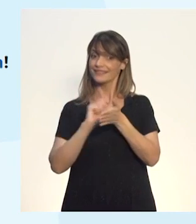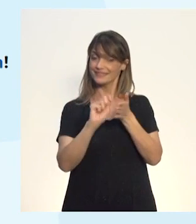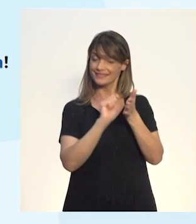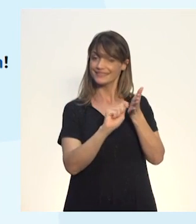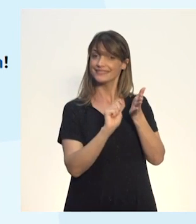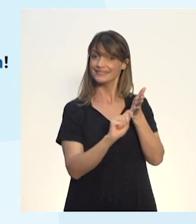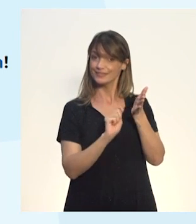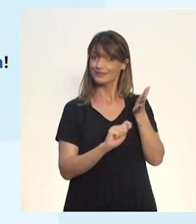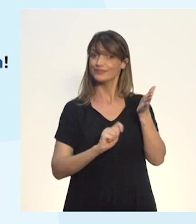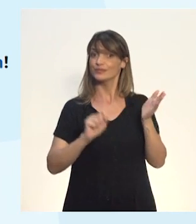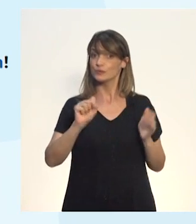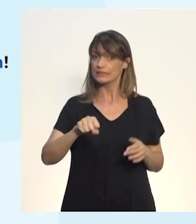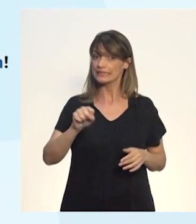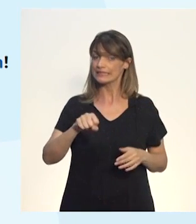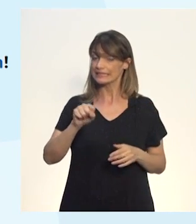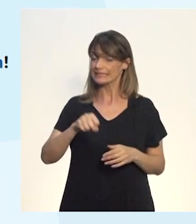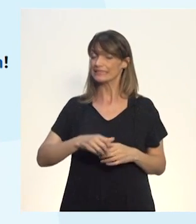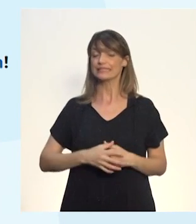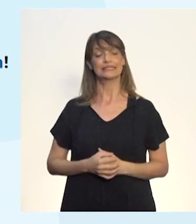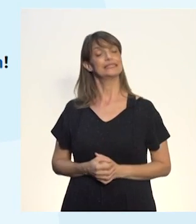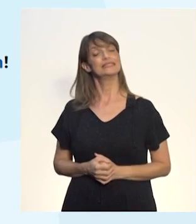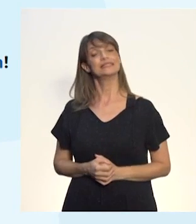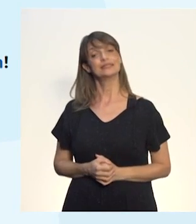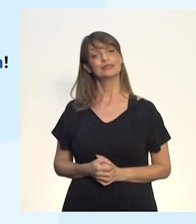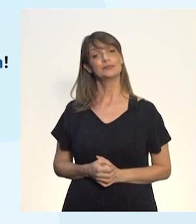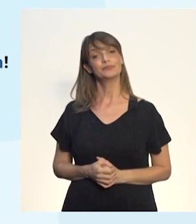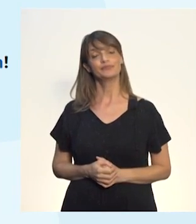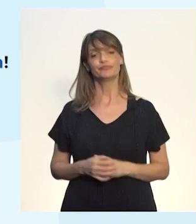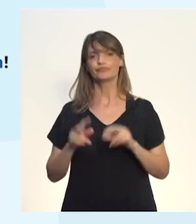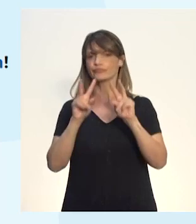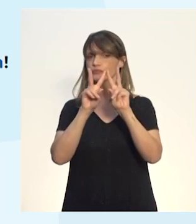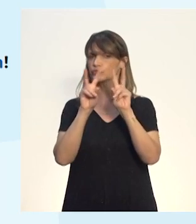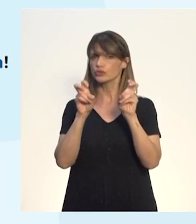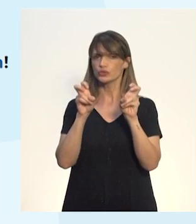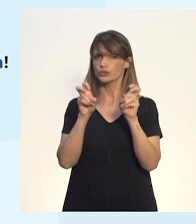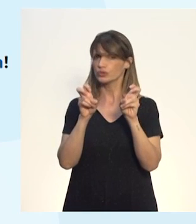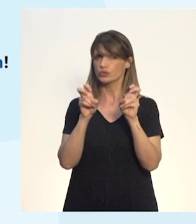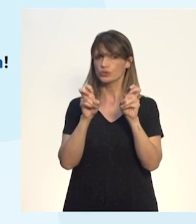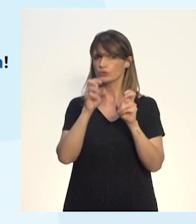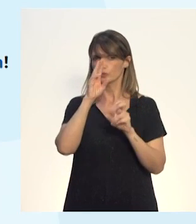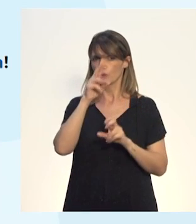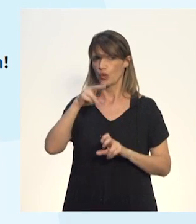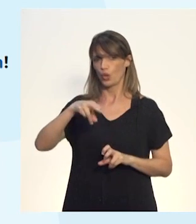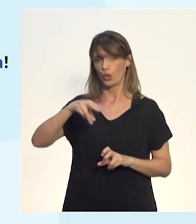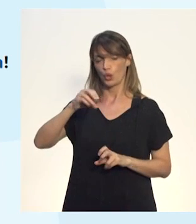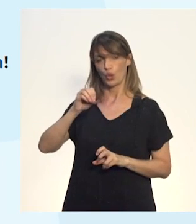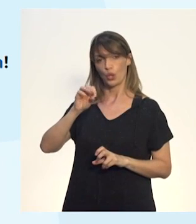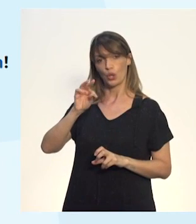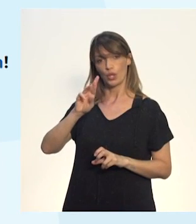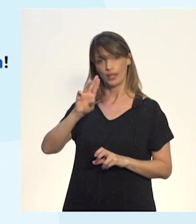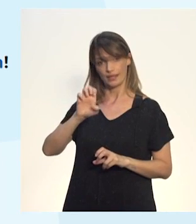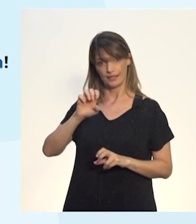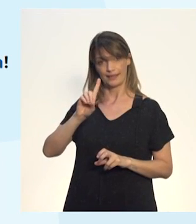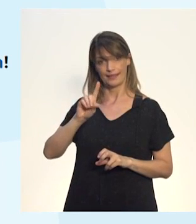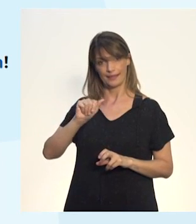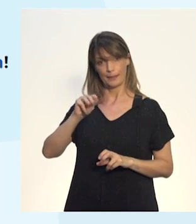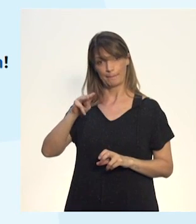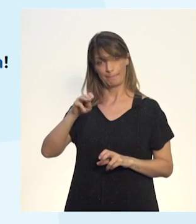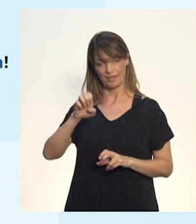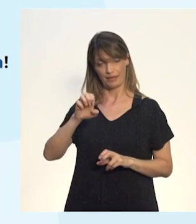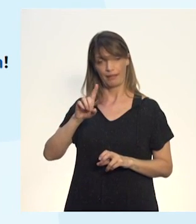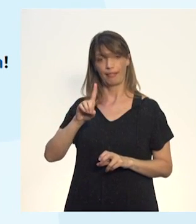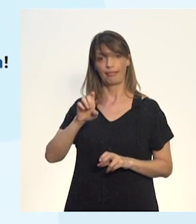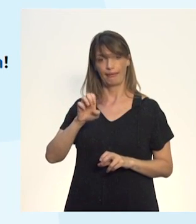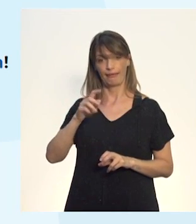animação, mas cujo título original da história é Notre Dame de Paris. Né? Então,